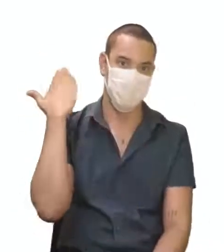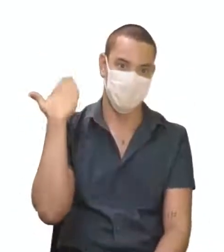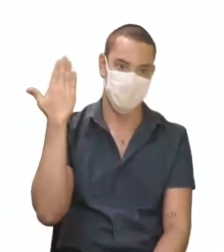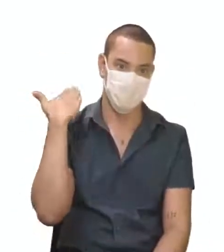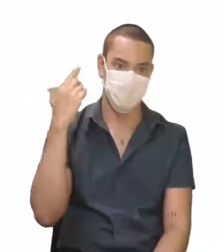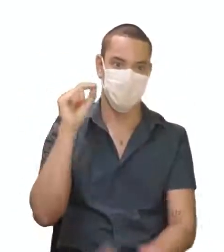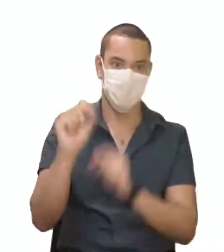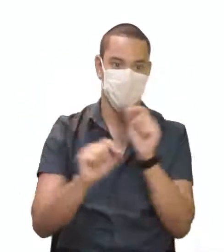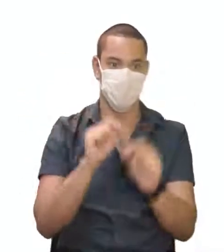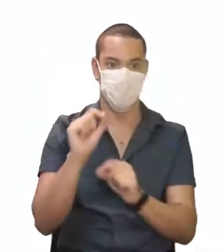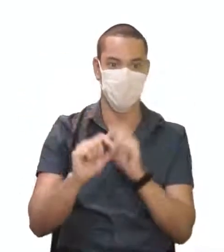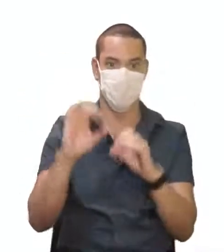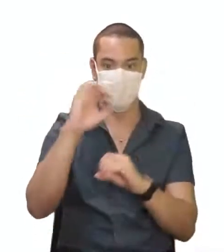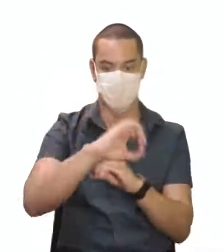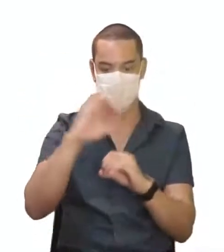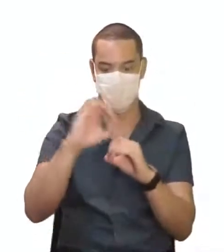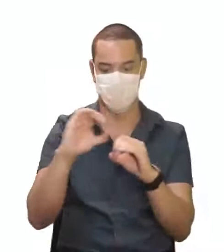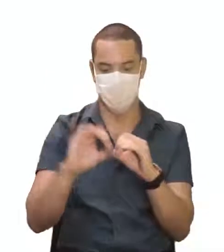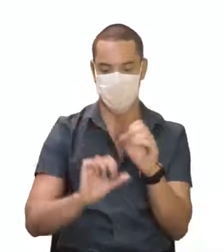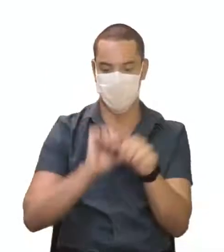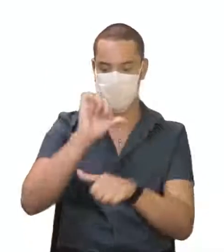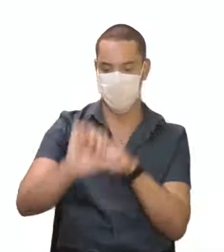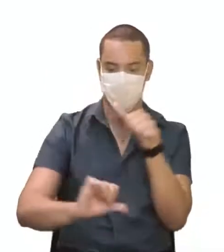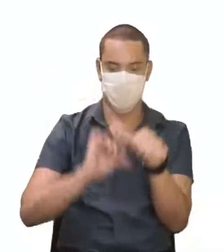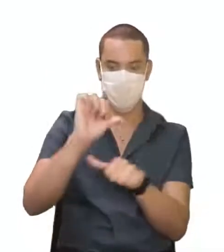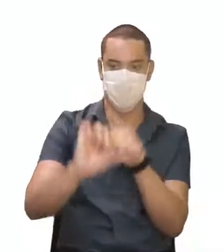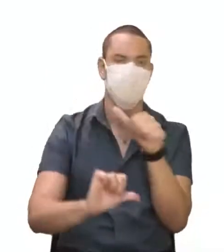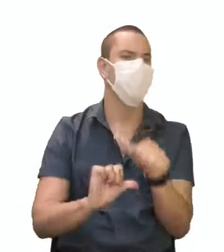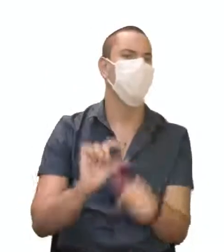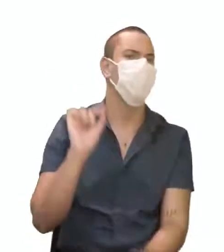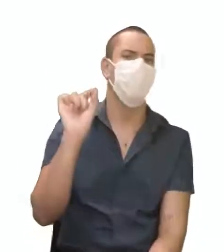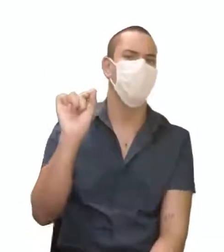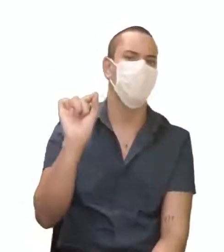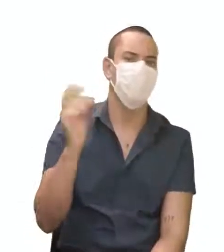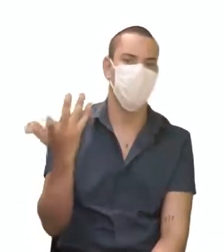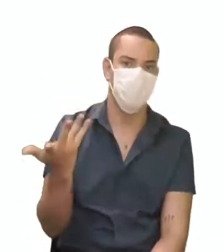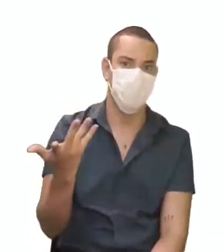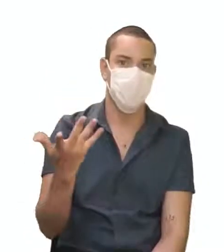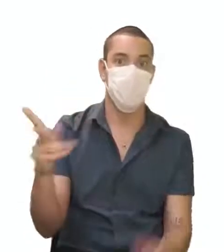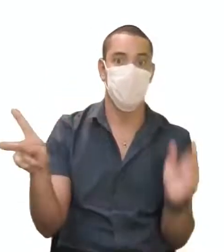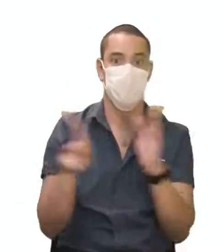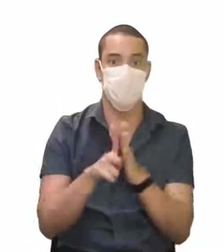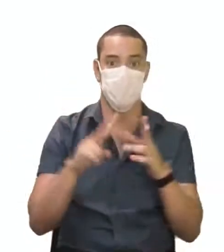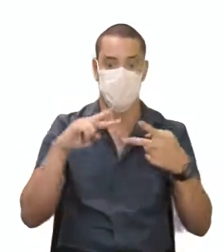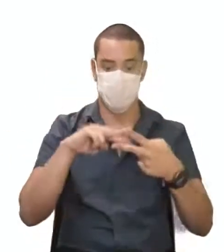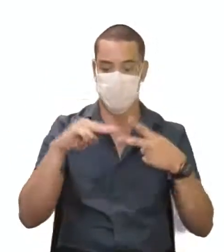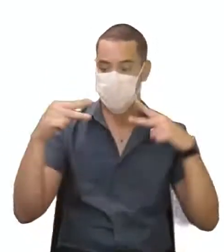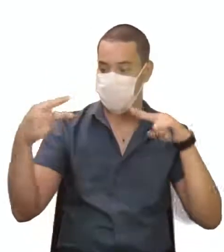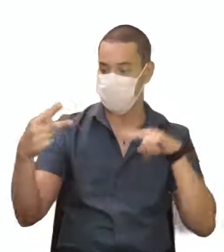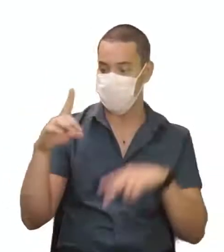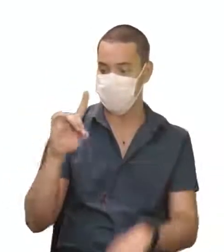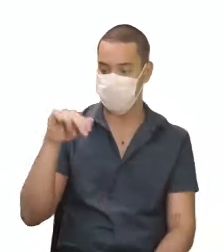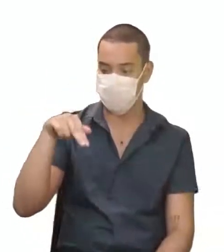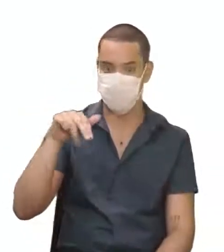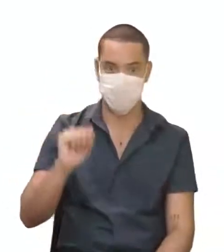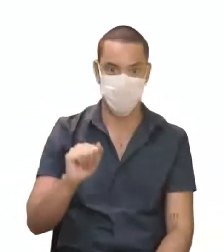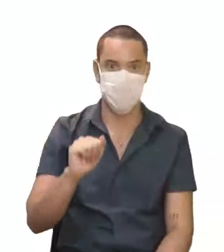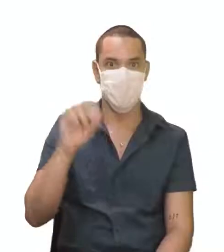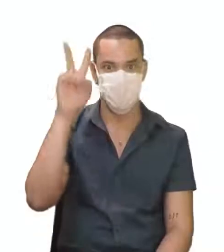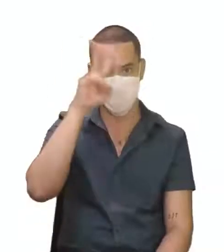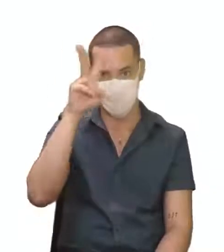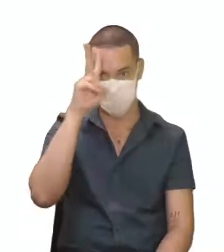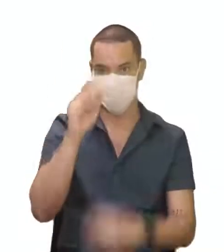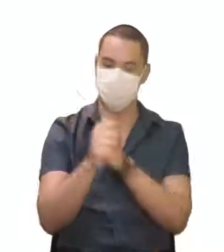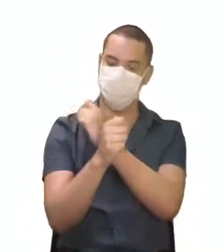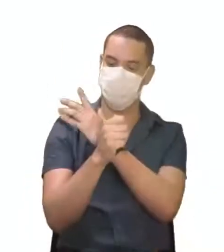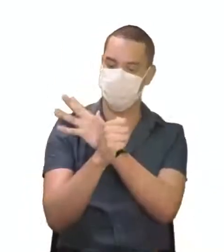A duplicação ou a replicação de quê, professora? Do DNA. O ácido